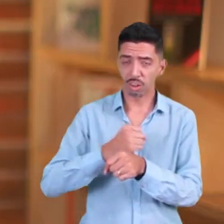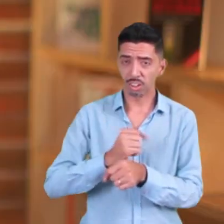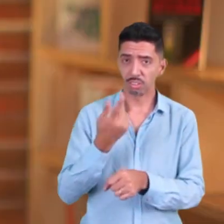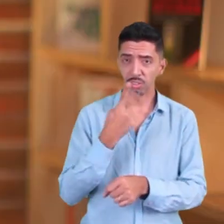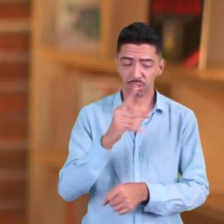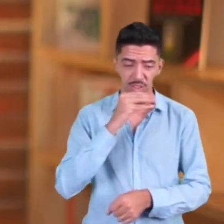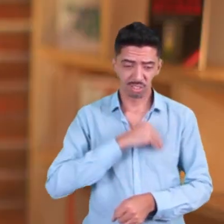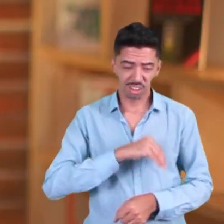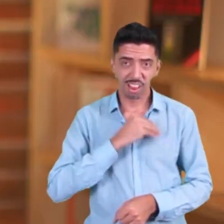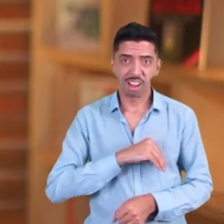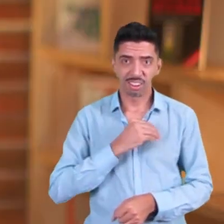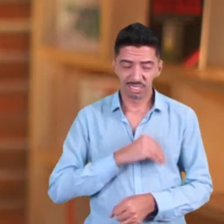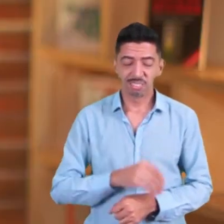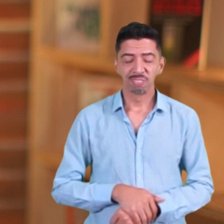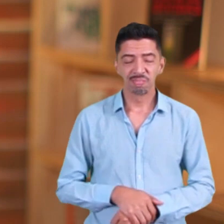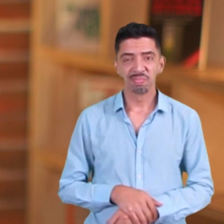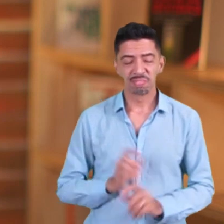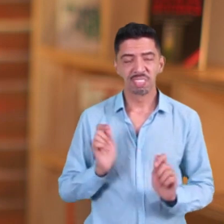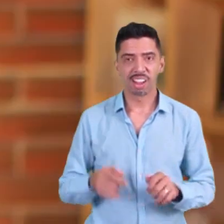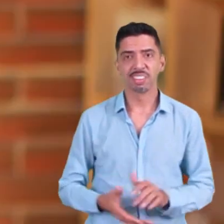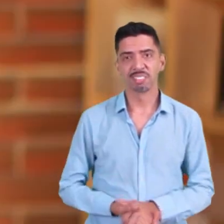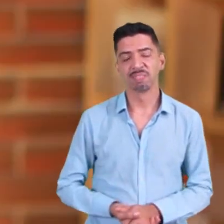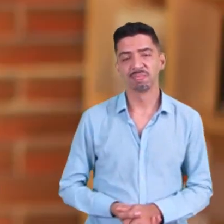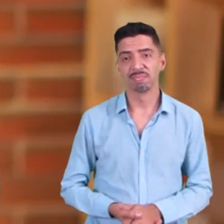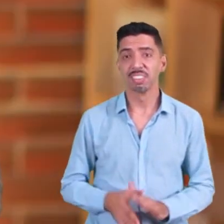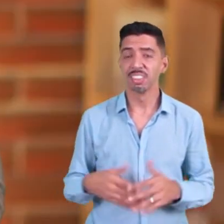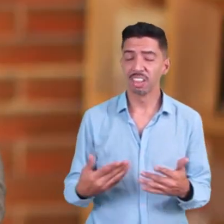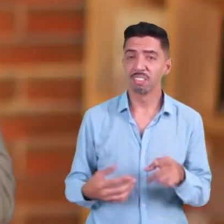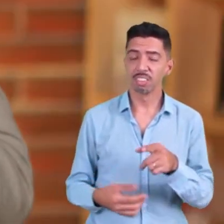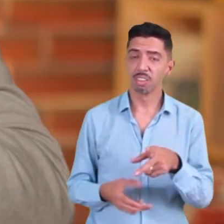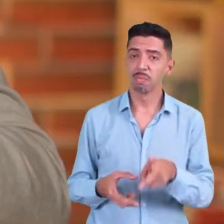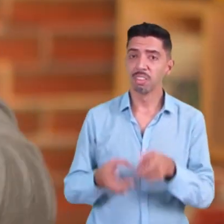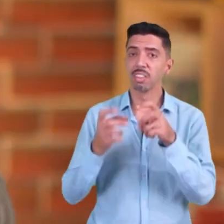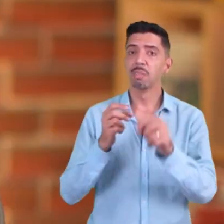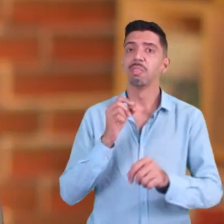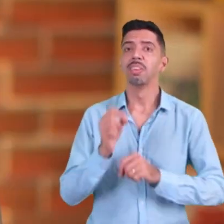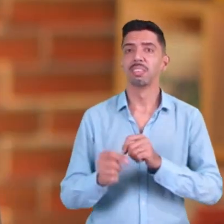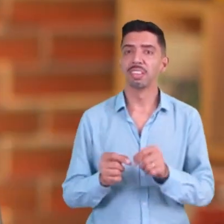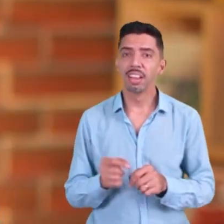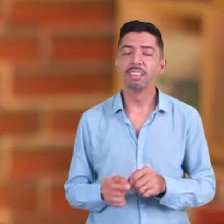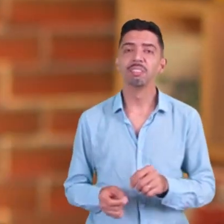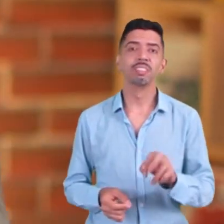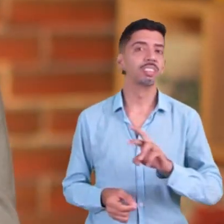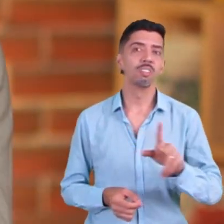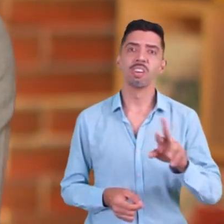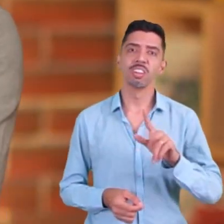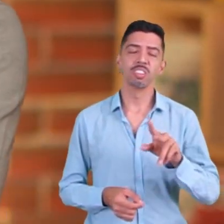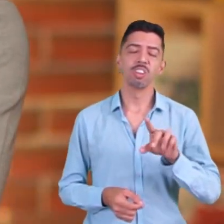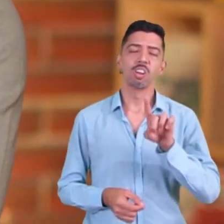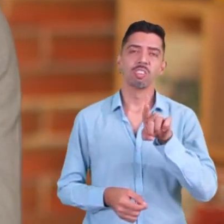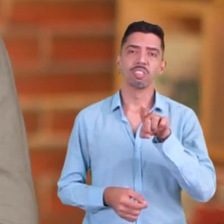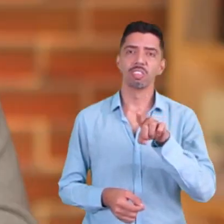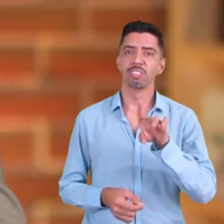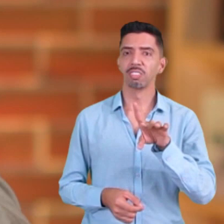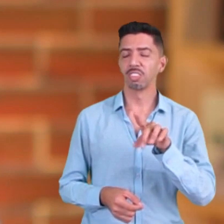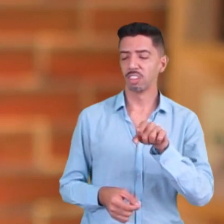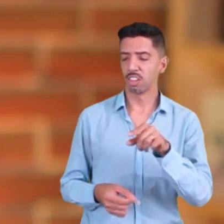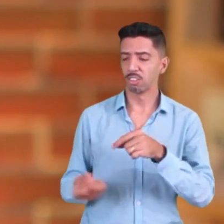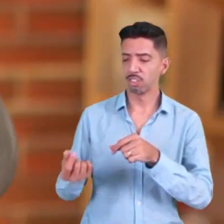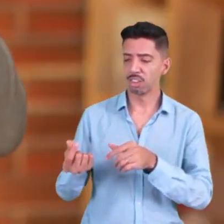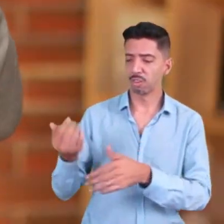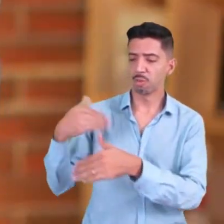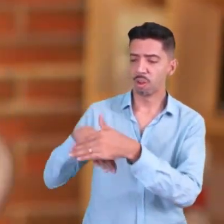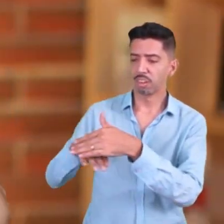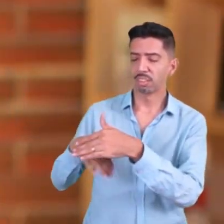recursos, do seu salário, do seu ganho. Você vai perceber que não é só guardando dinheiro, e